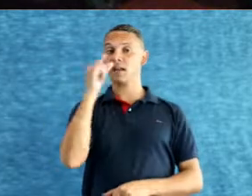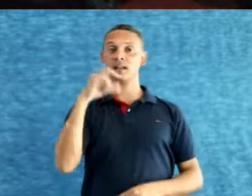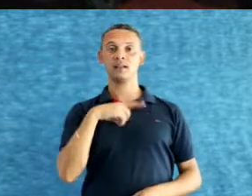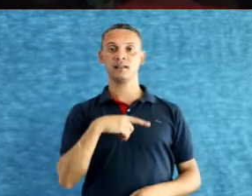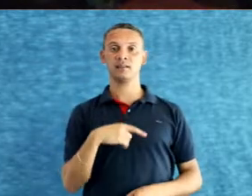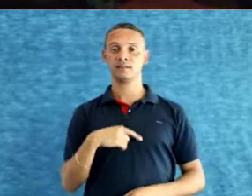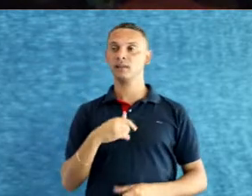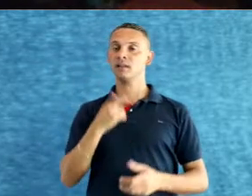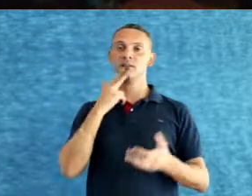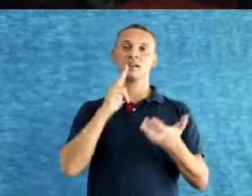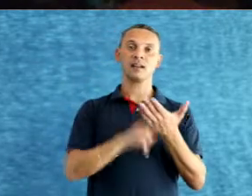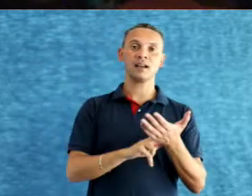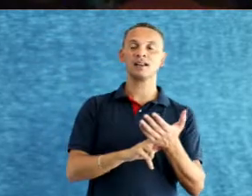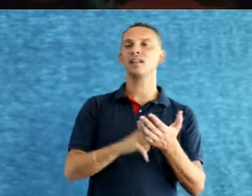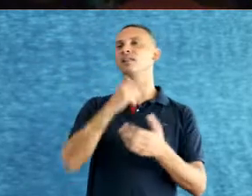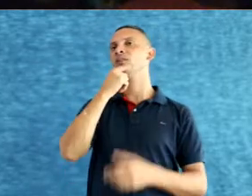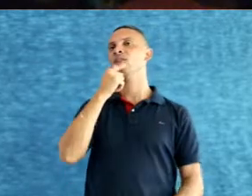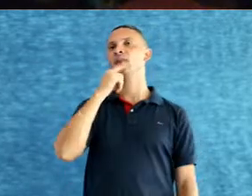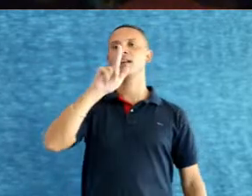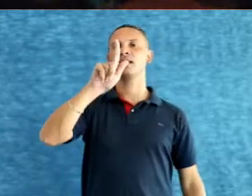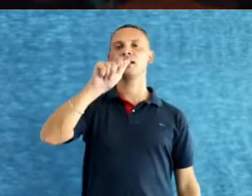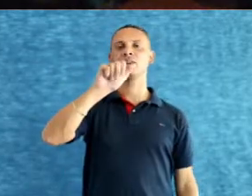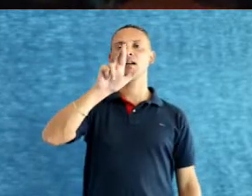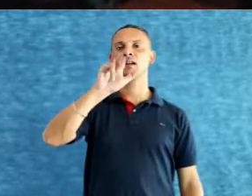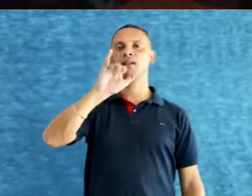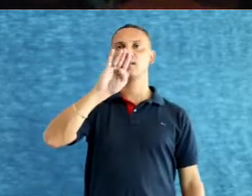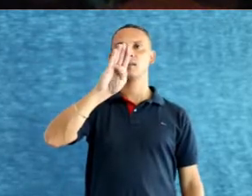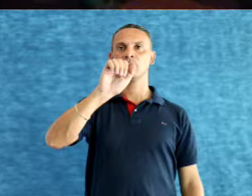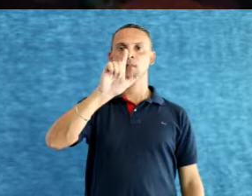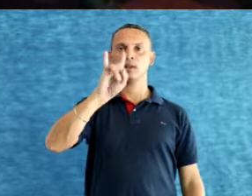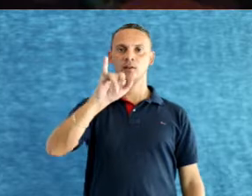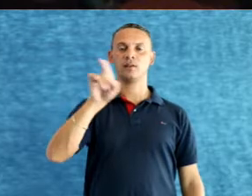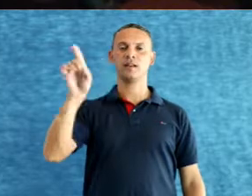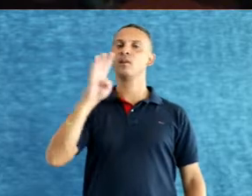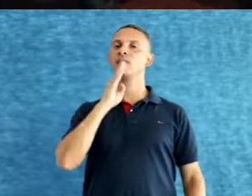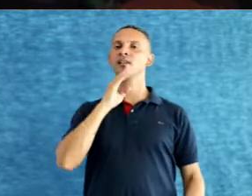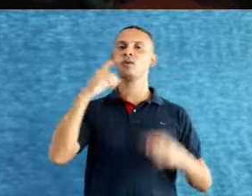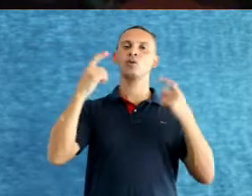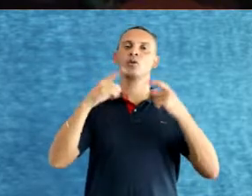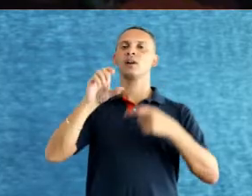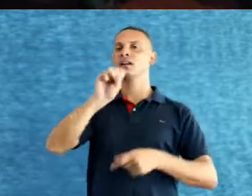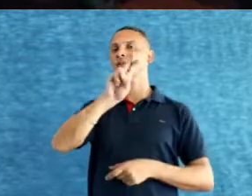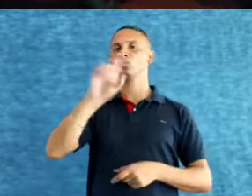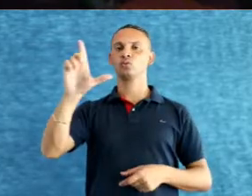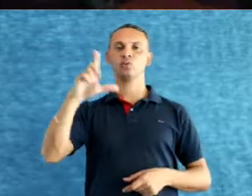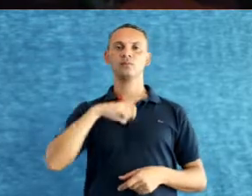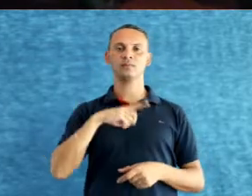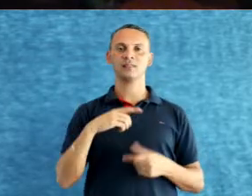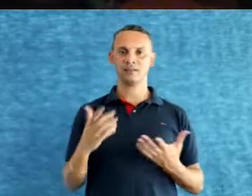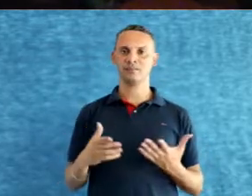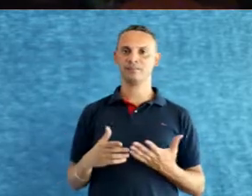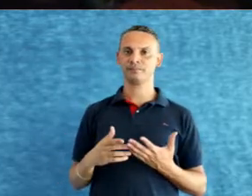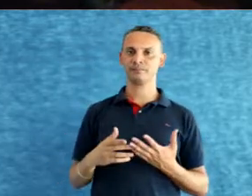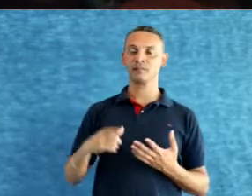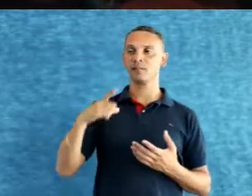sobre o sonho da Itália. Ele bem despeitado, eu acho. Eu acho. Ele não foi lá e fica falando mal de